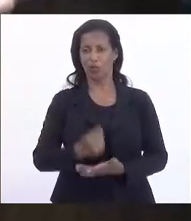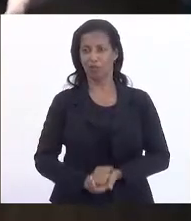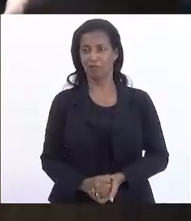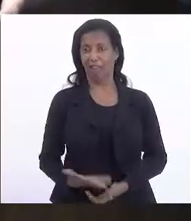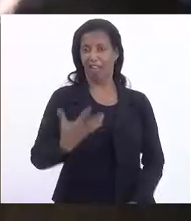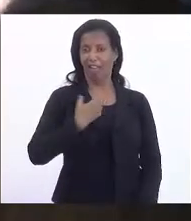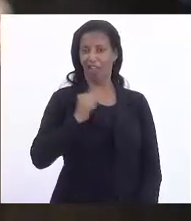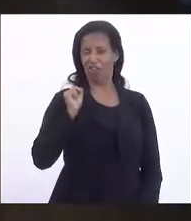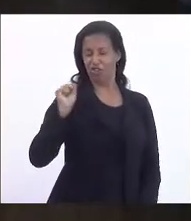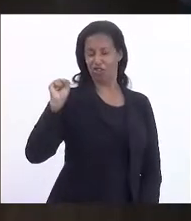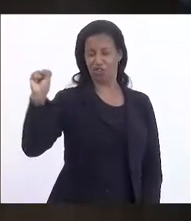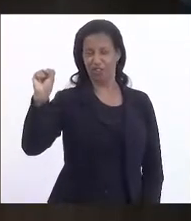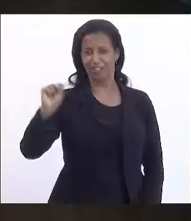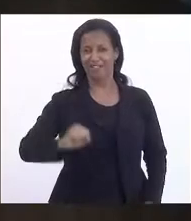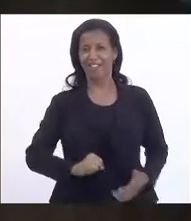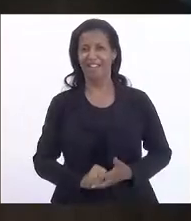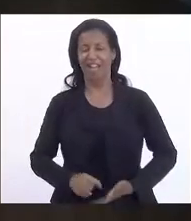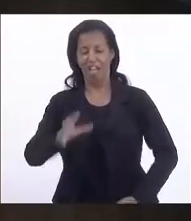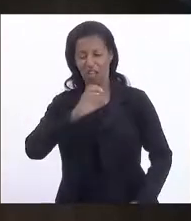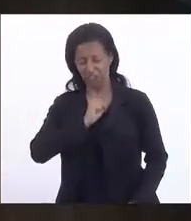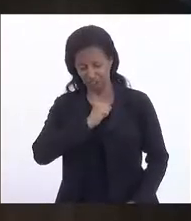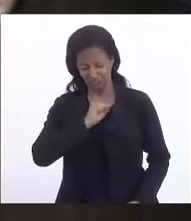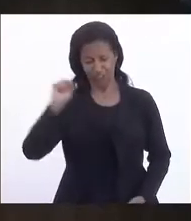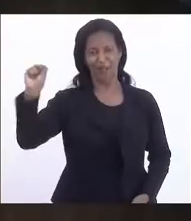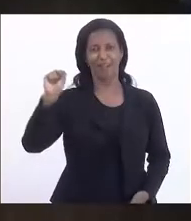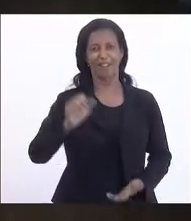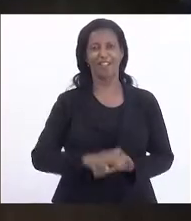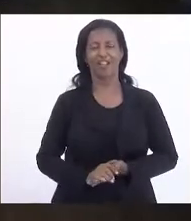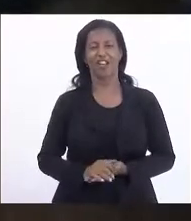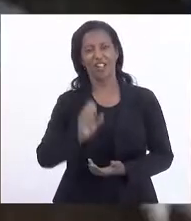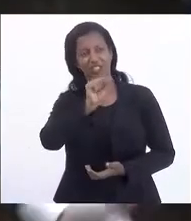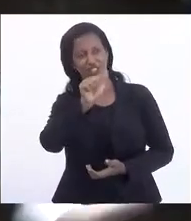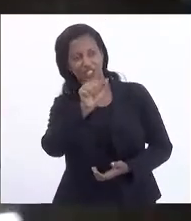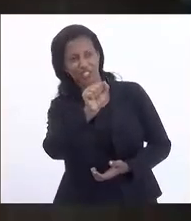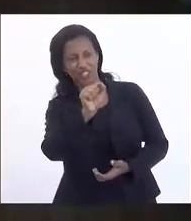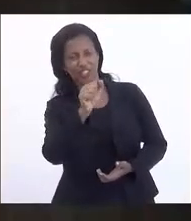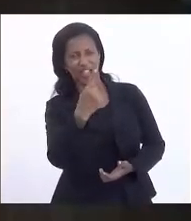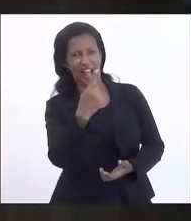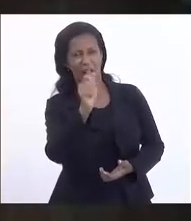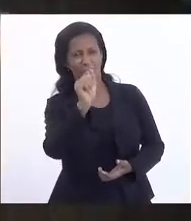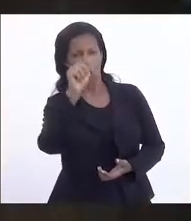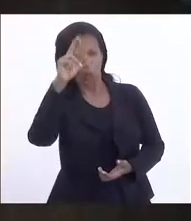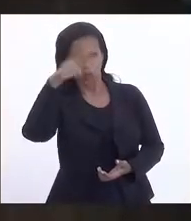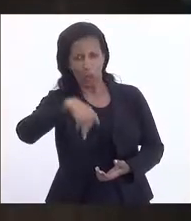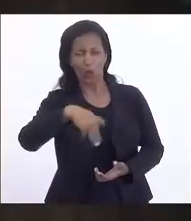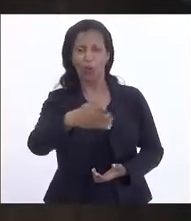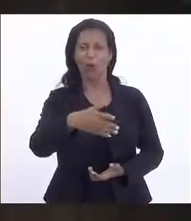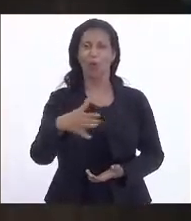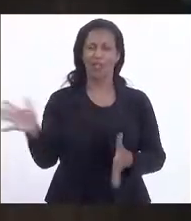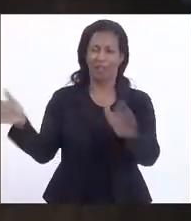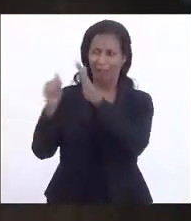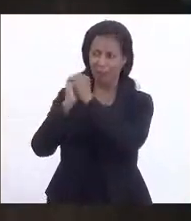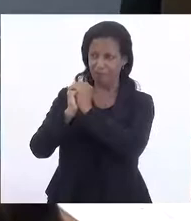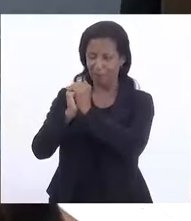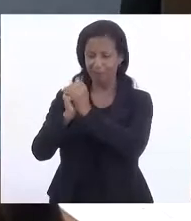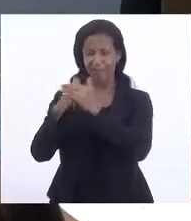Axé. Axé para quem é de Axé, Axé. Axé para quem é de Axé e Amém para quem é de Amém.